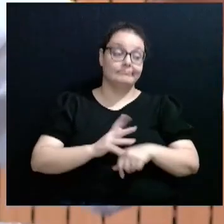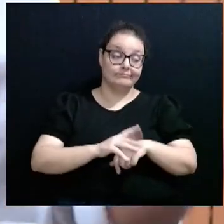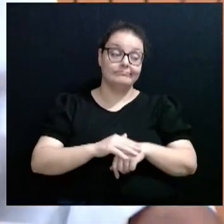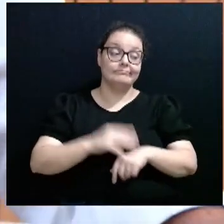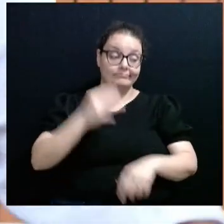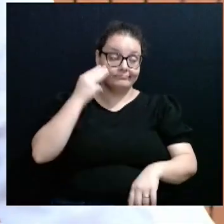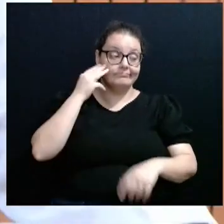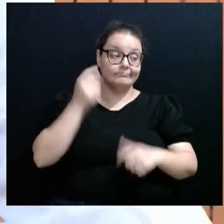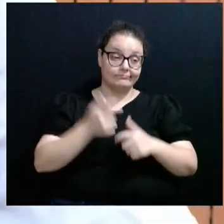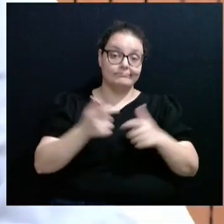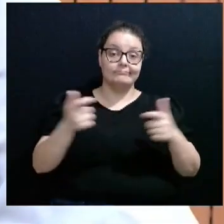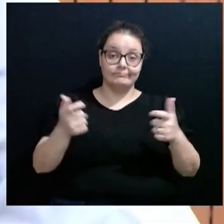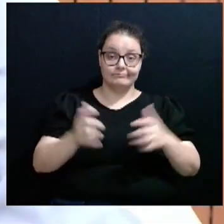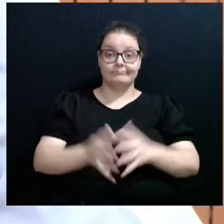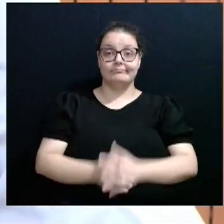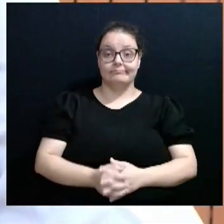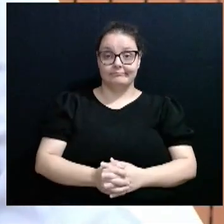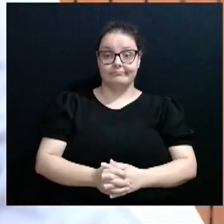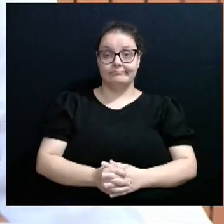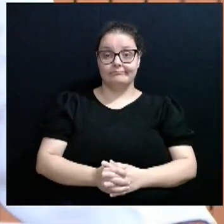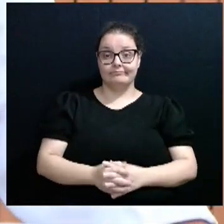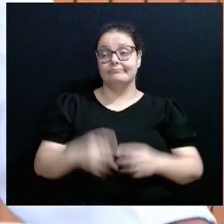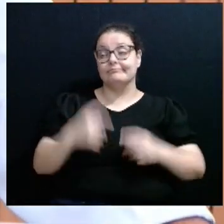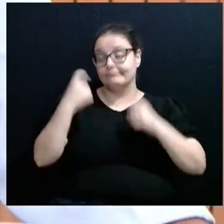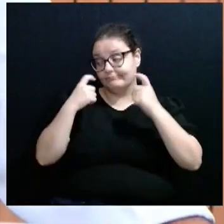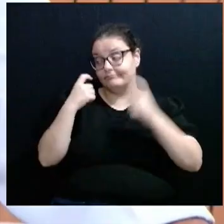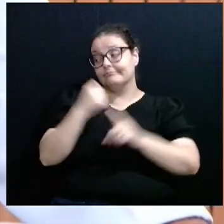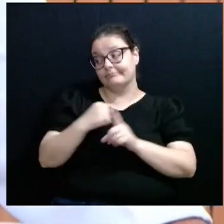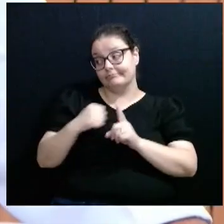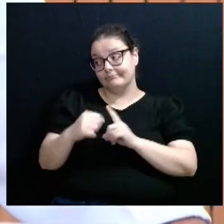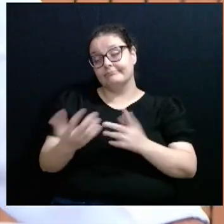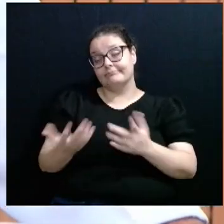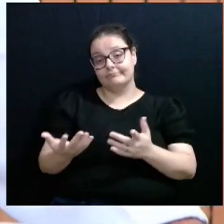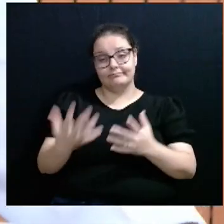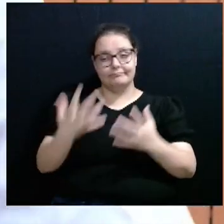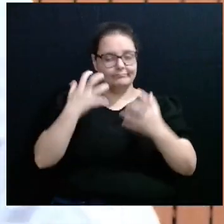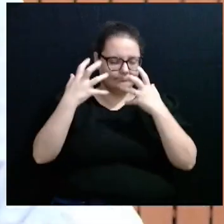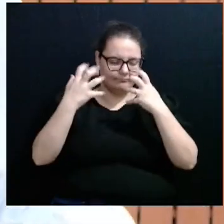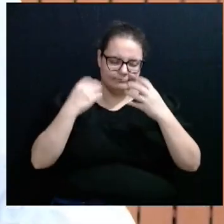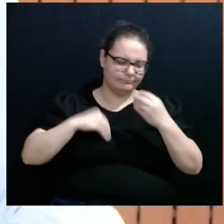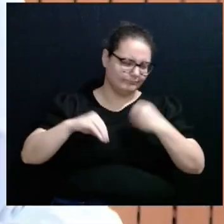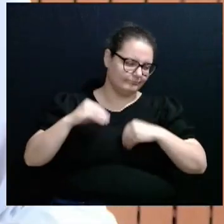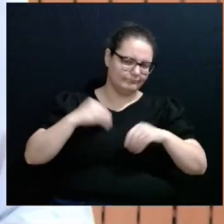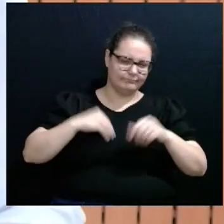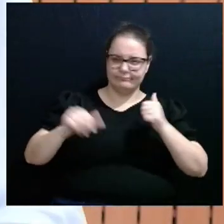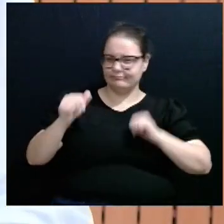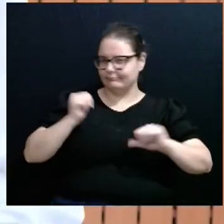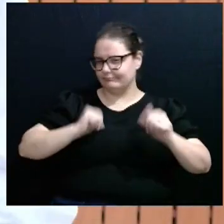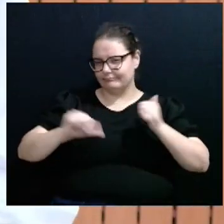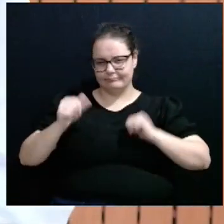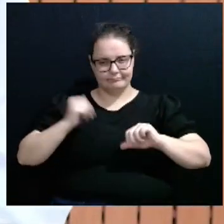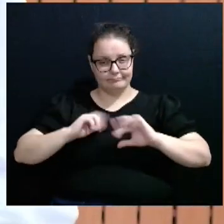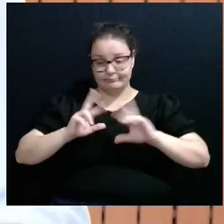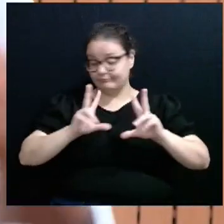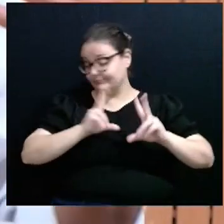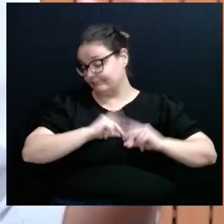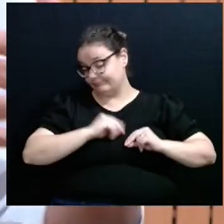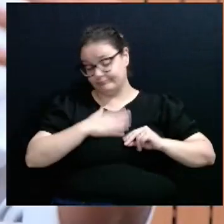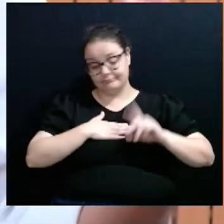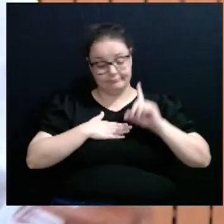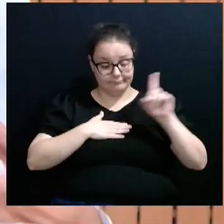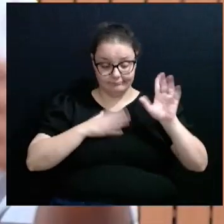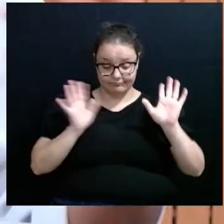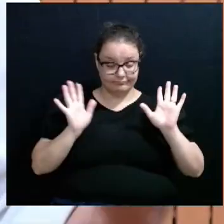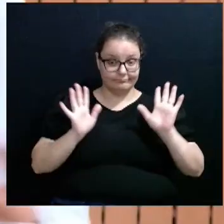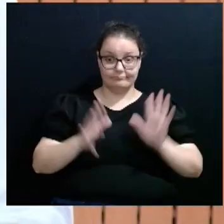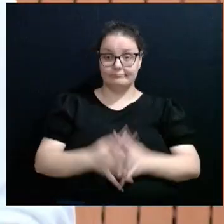maiores preocupações da sociedade. Estresse, depressão, ansiedade, meu Deus. Então, a gente